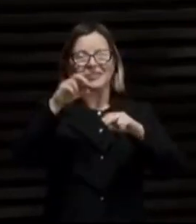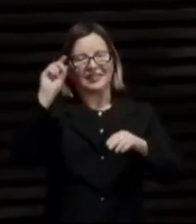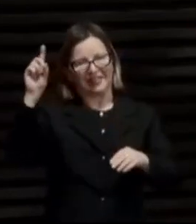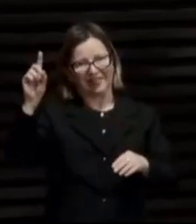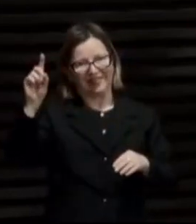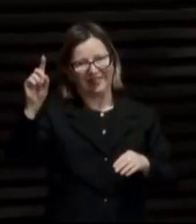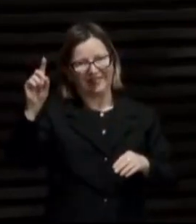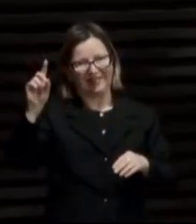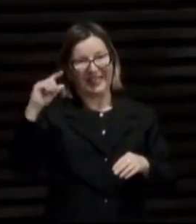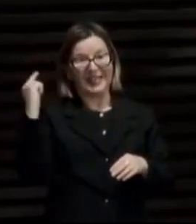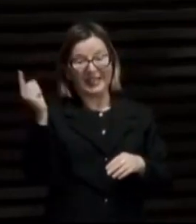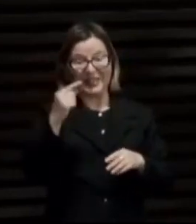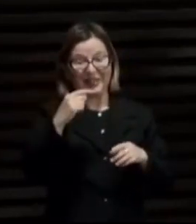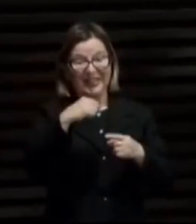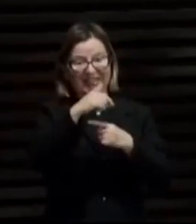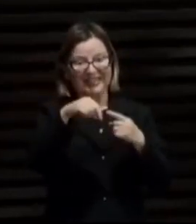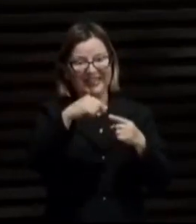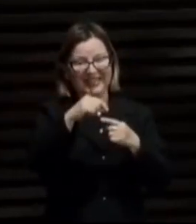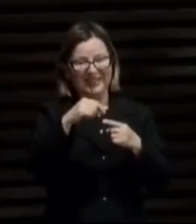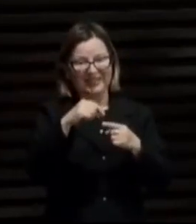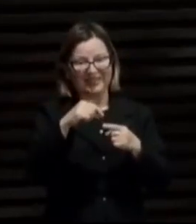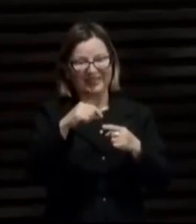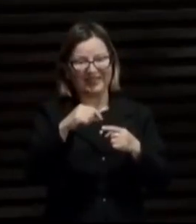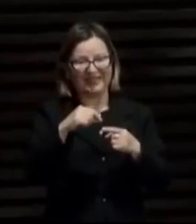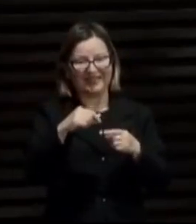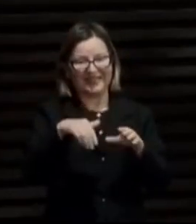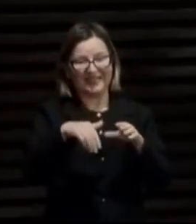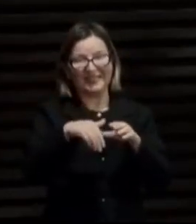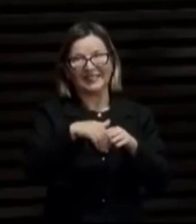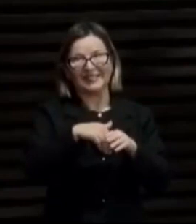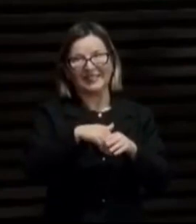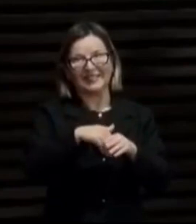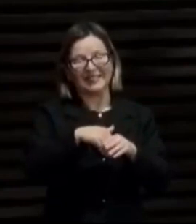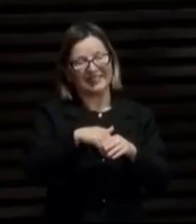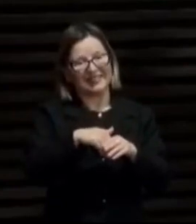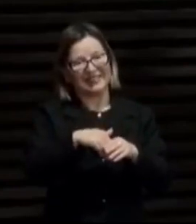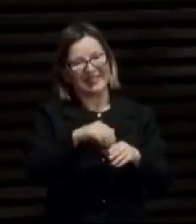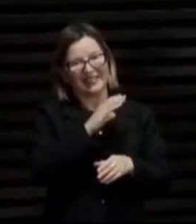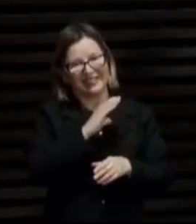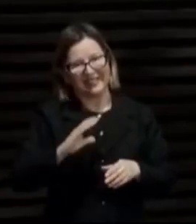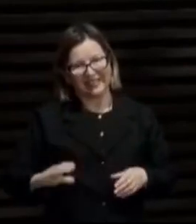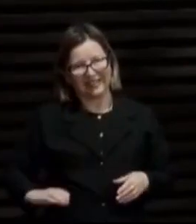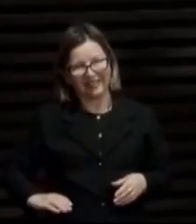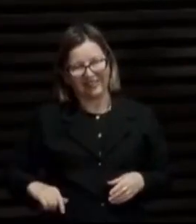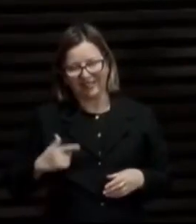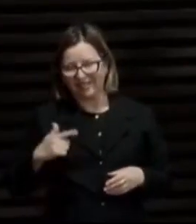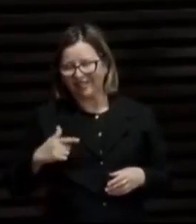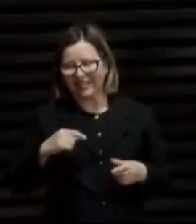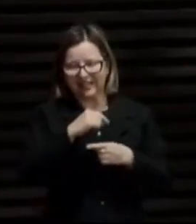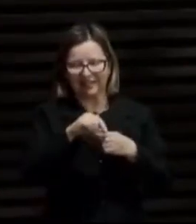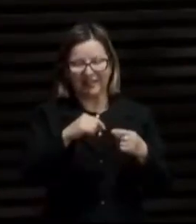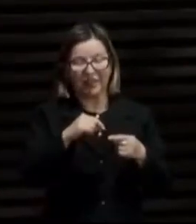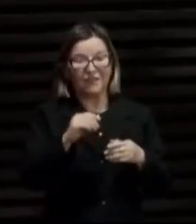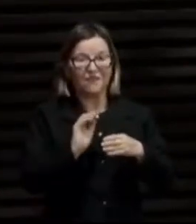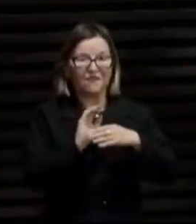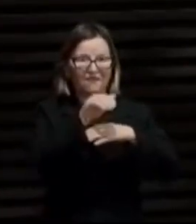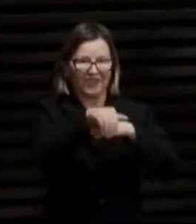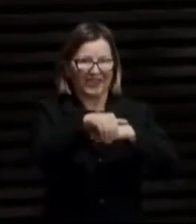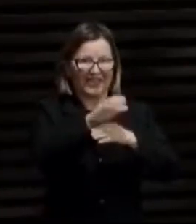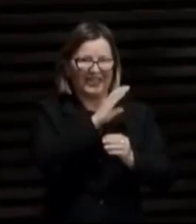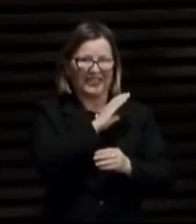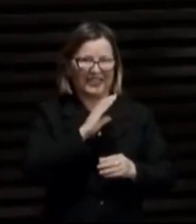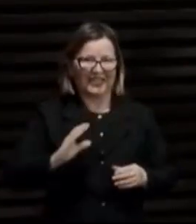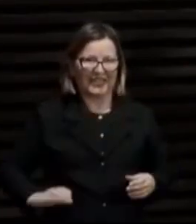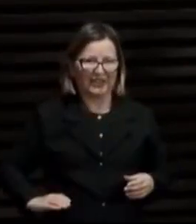nele. Não existe santificação fora de Cristo, meu irmão. Não existe santificação por ser membro